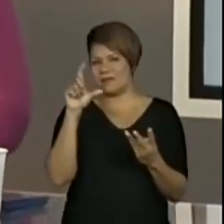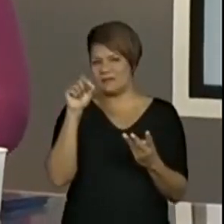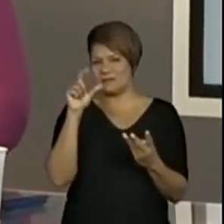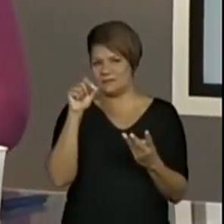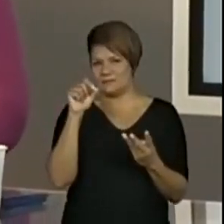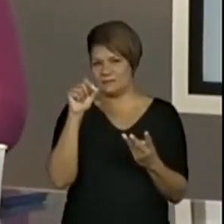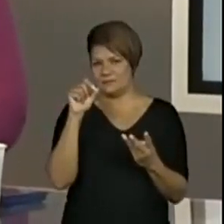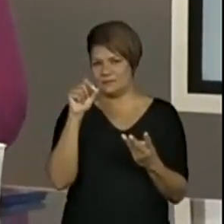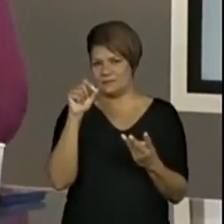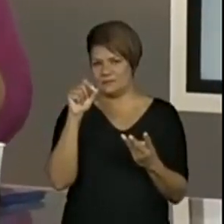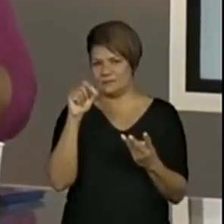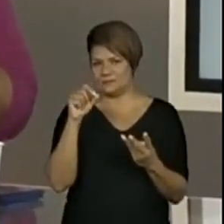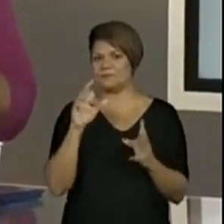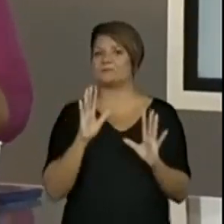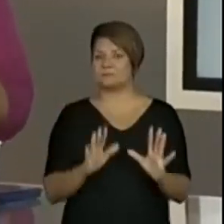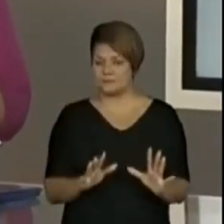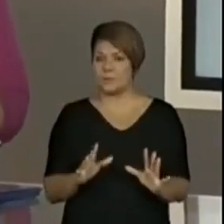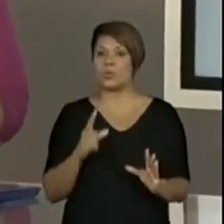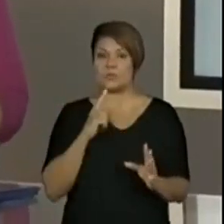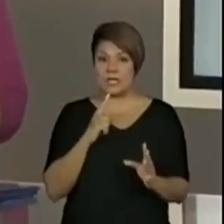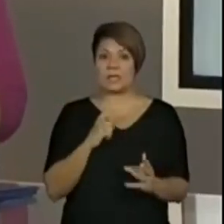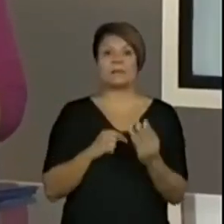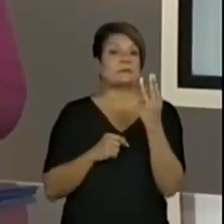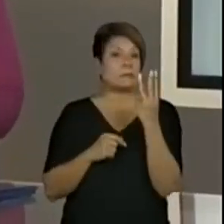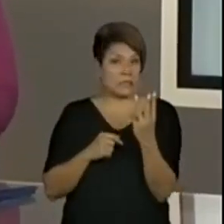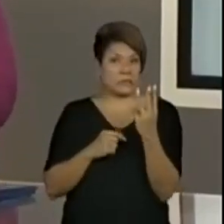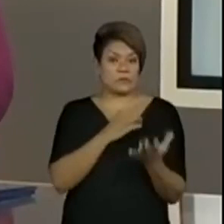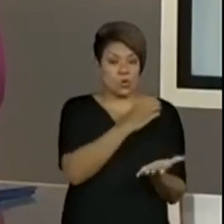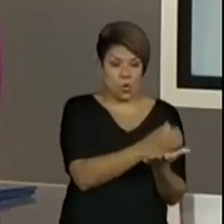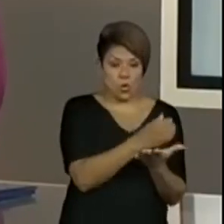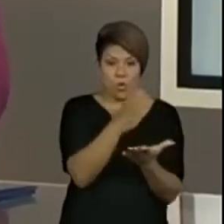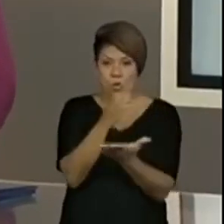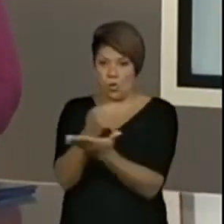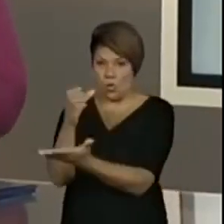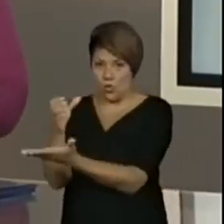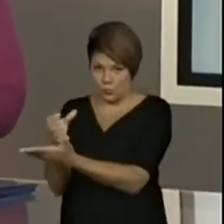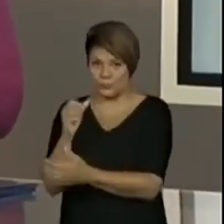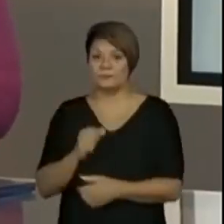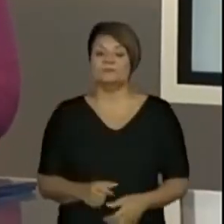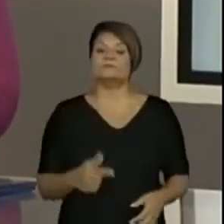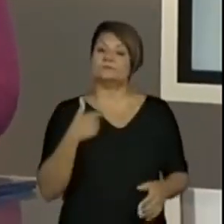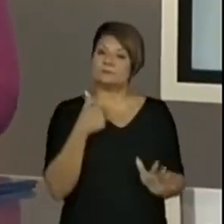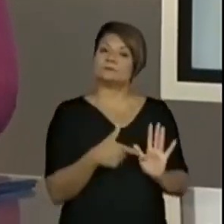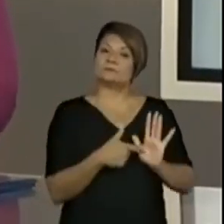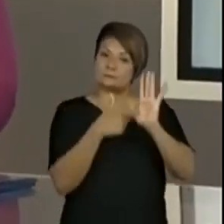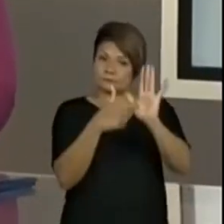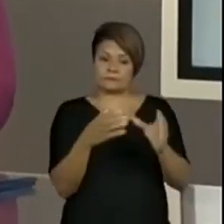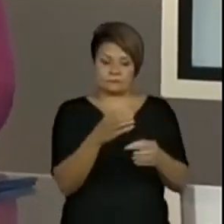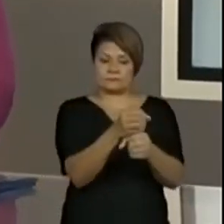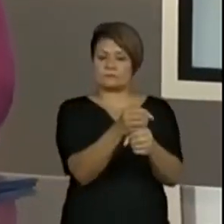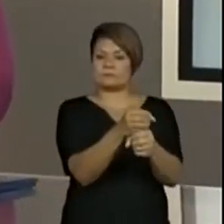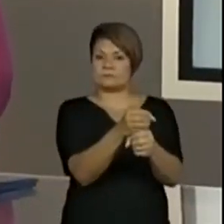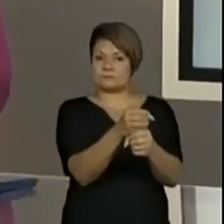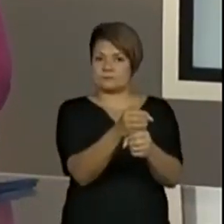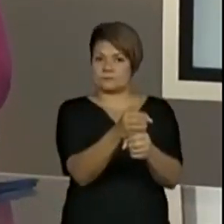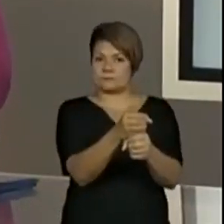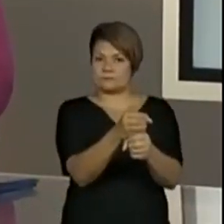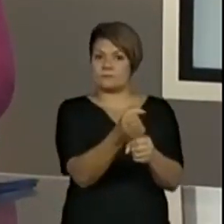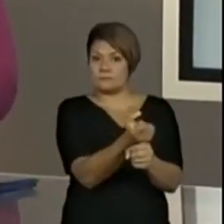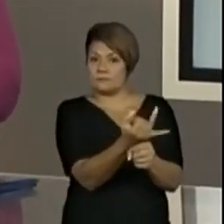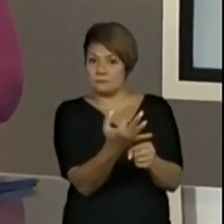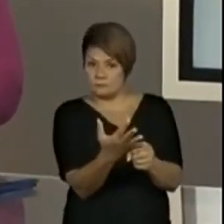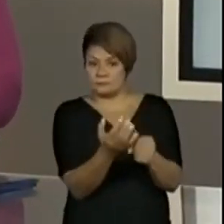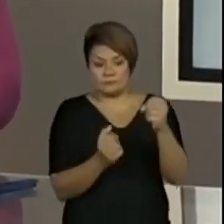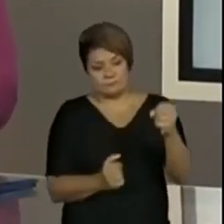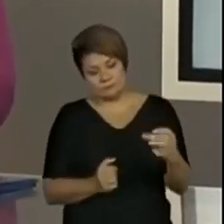bom? Então, nós temos aqui três copos, vou mostrar a quantidade de palitos para vocês e vocês vão me